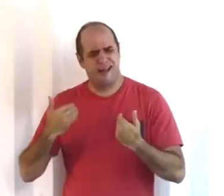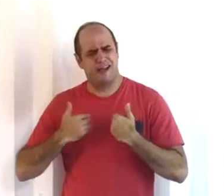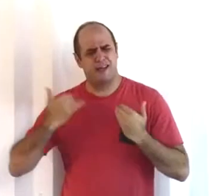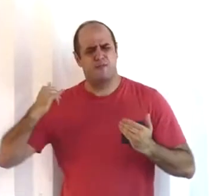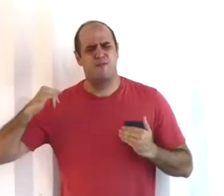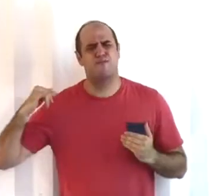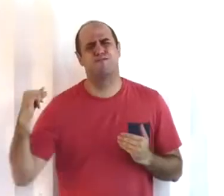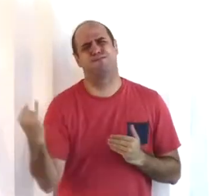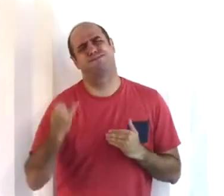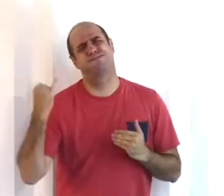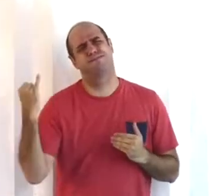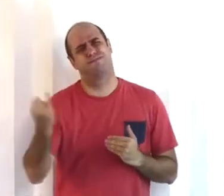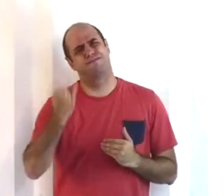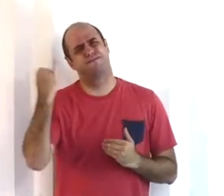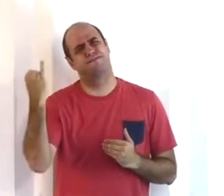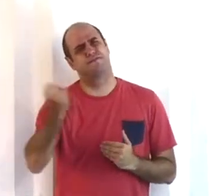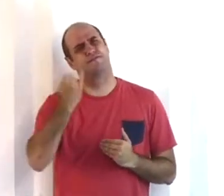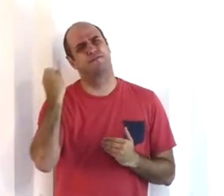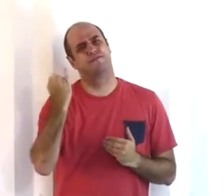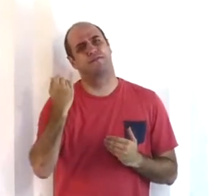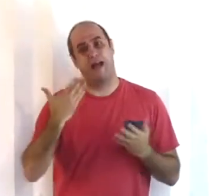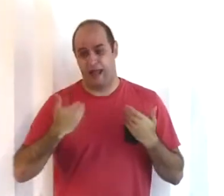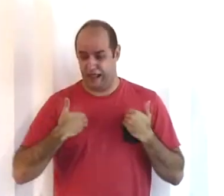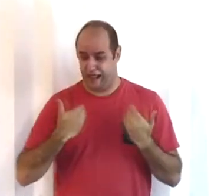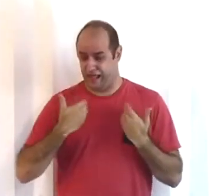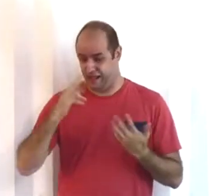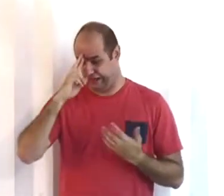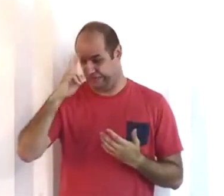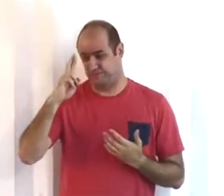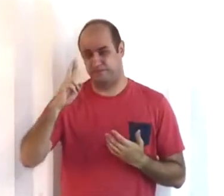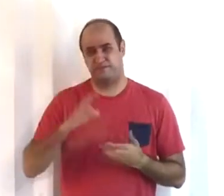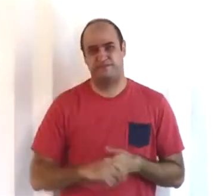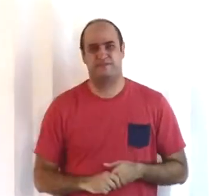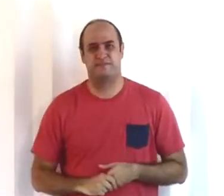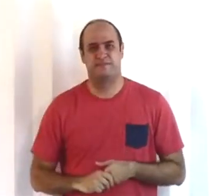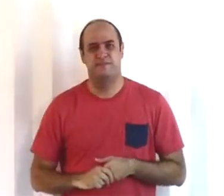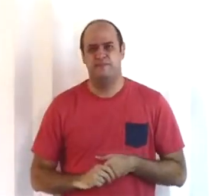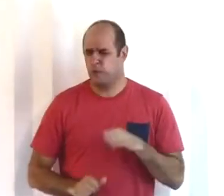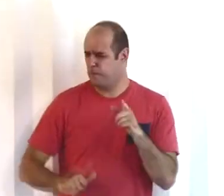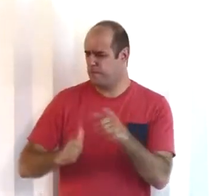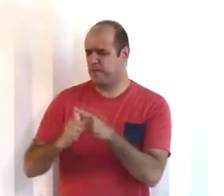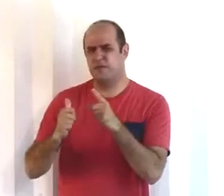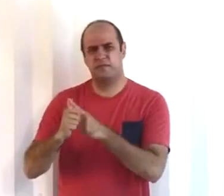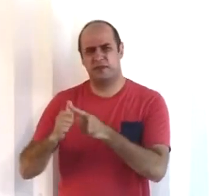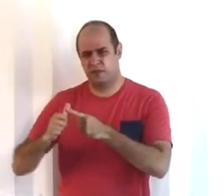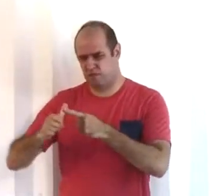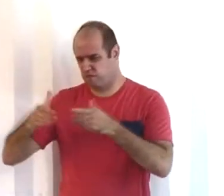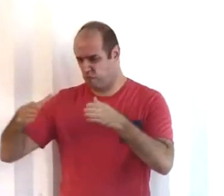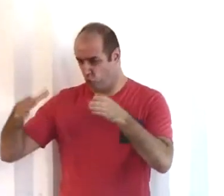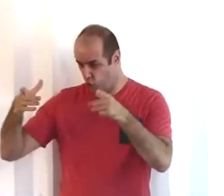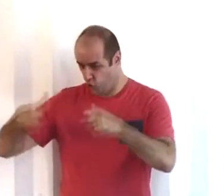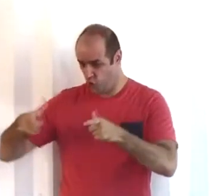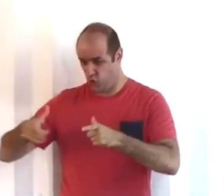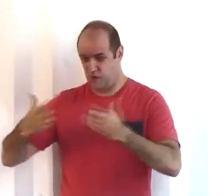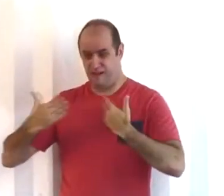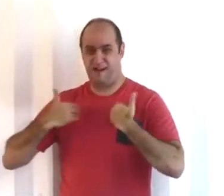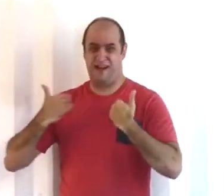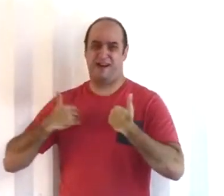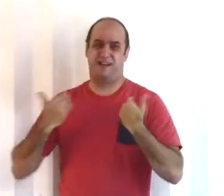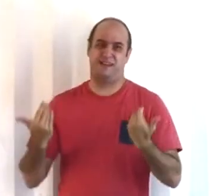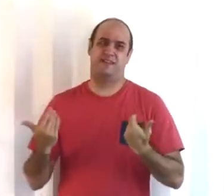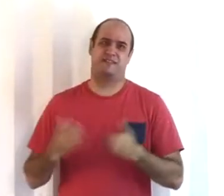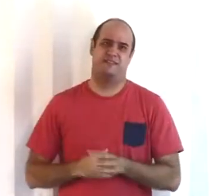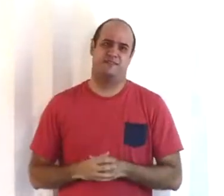fundamental. Alegrai-vos no Senhor. É a primeira coisa desse ambiente de contentamento que está aqui nessa passagem.